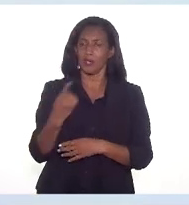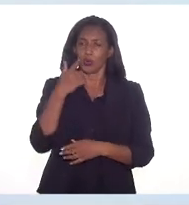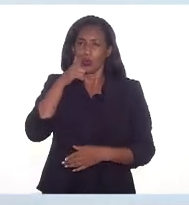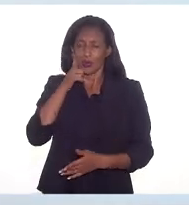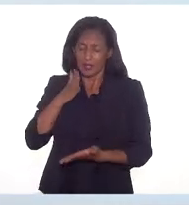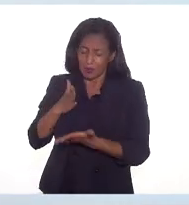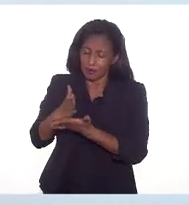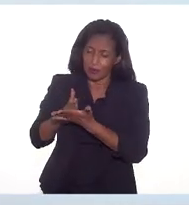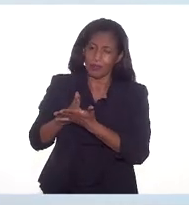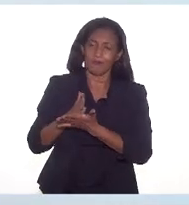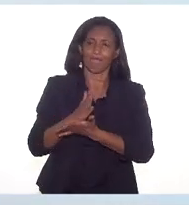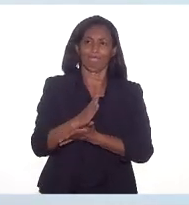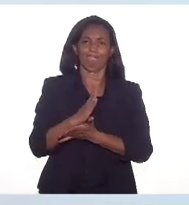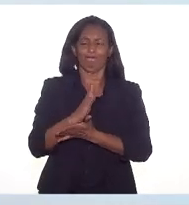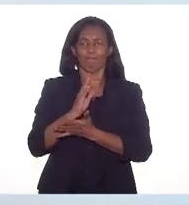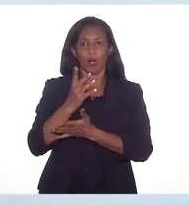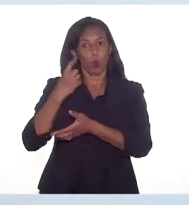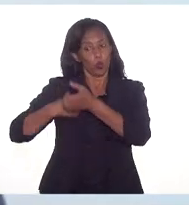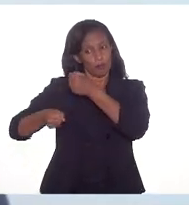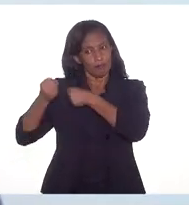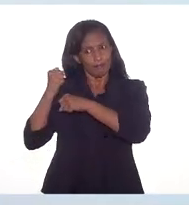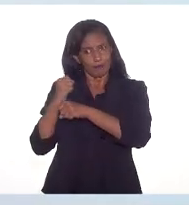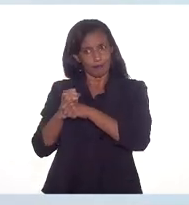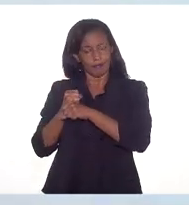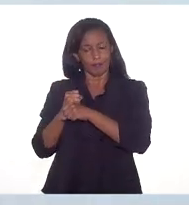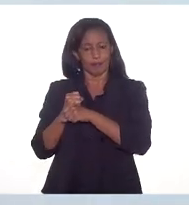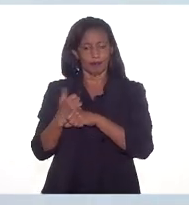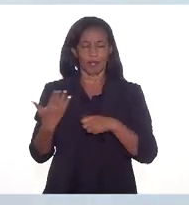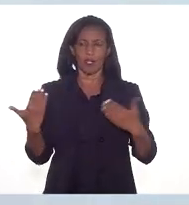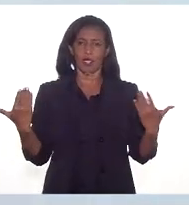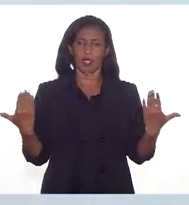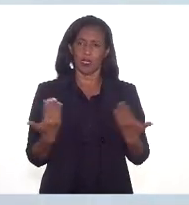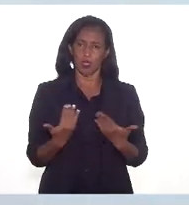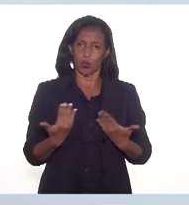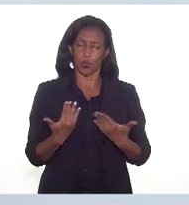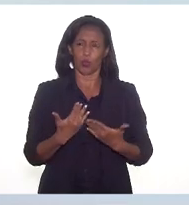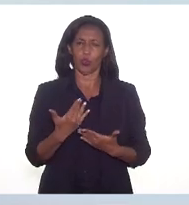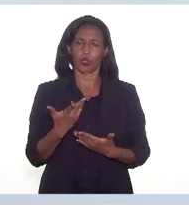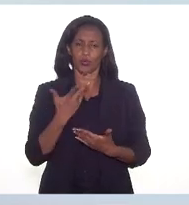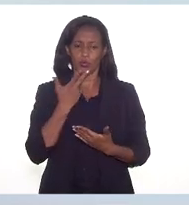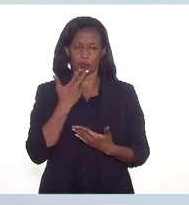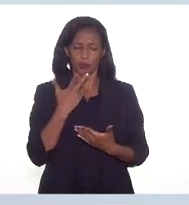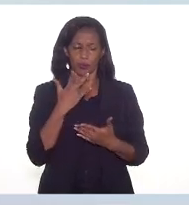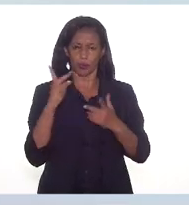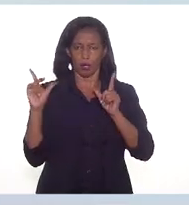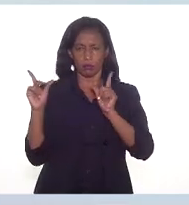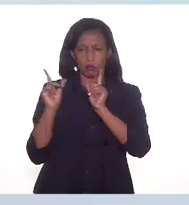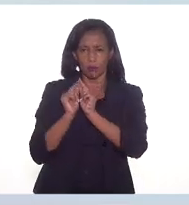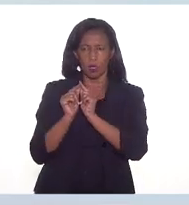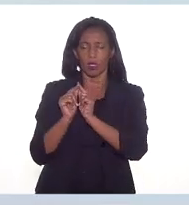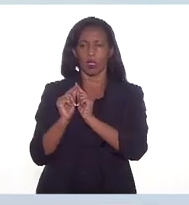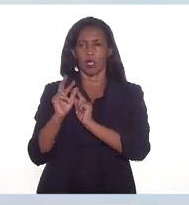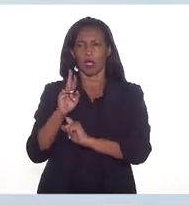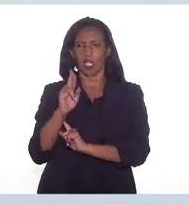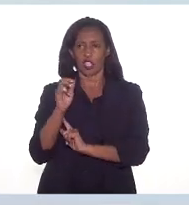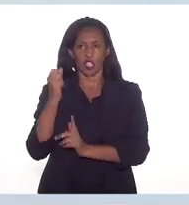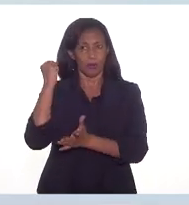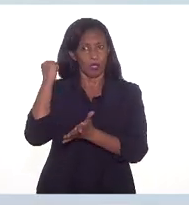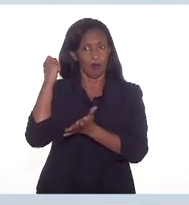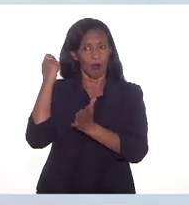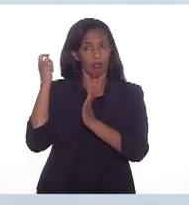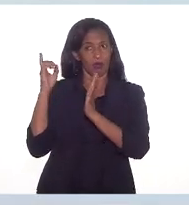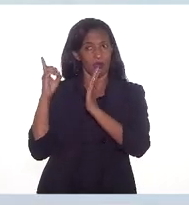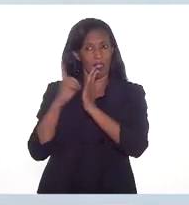atravessar o ano passado. Eu vou dar breves impressões sobre o regime de recuperação fiscal, o decreto do